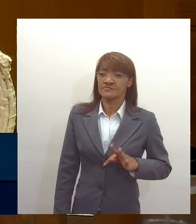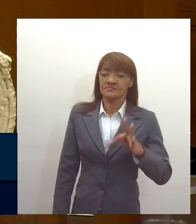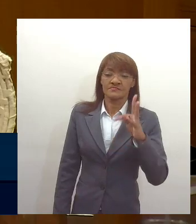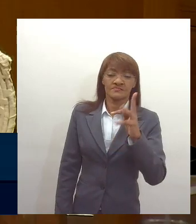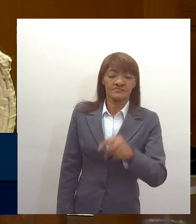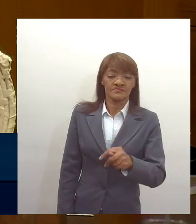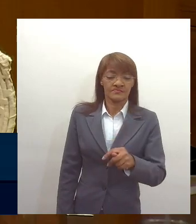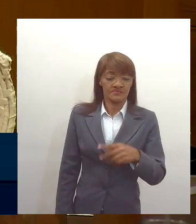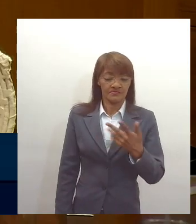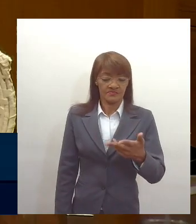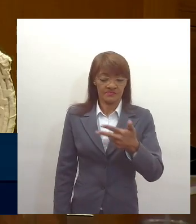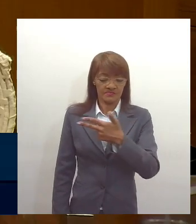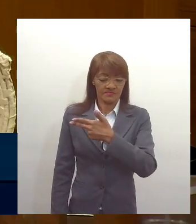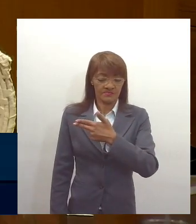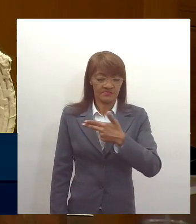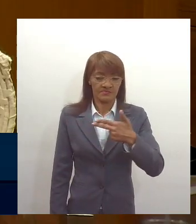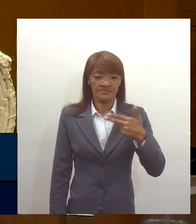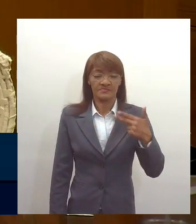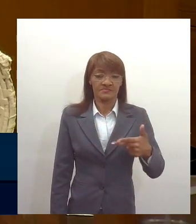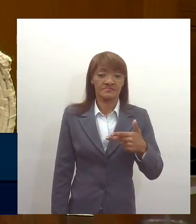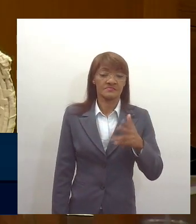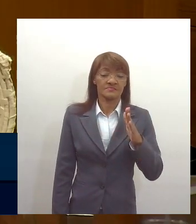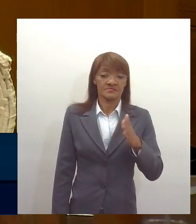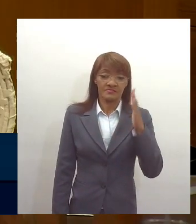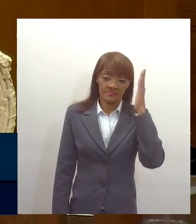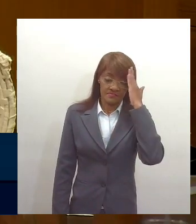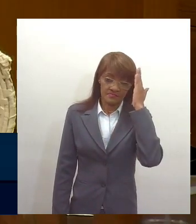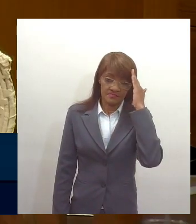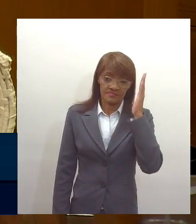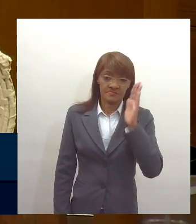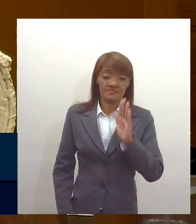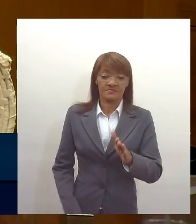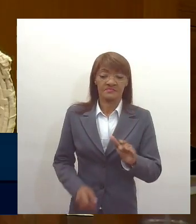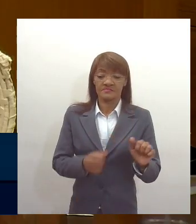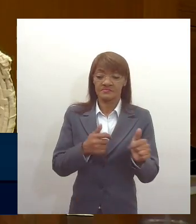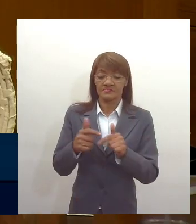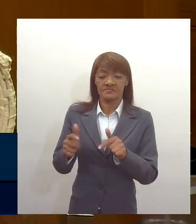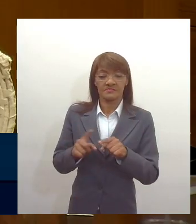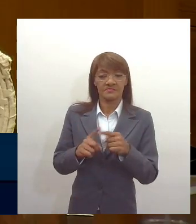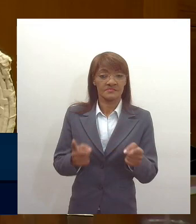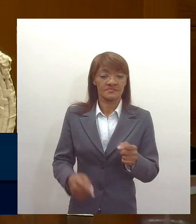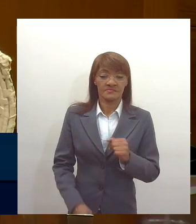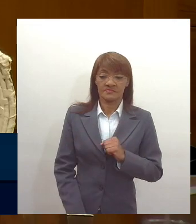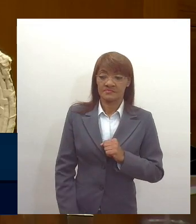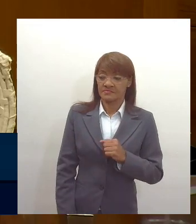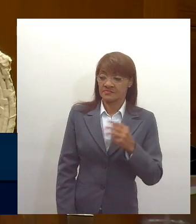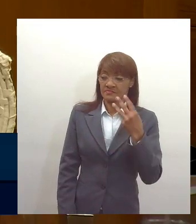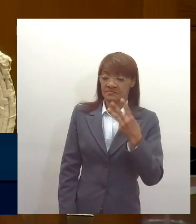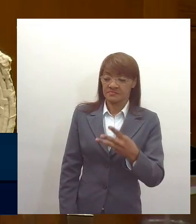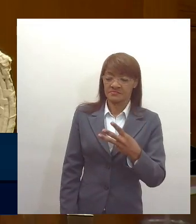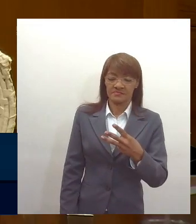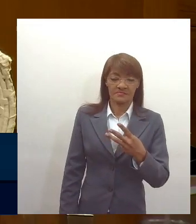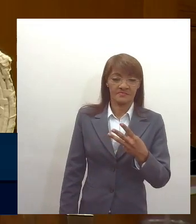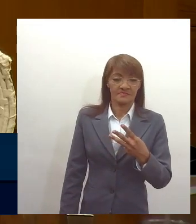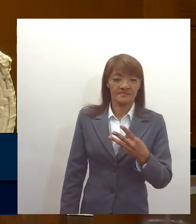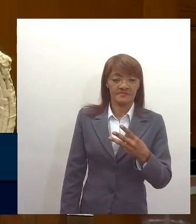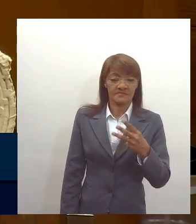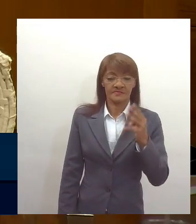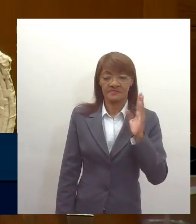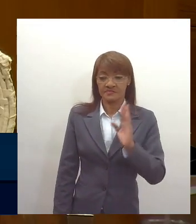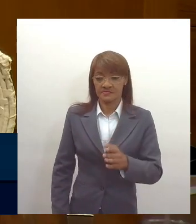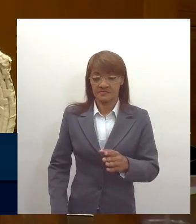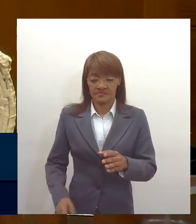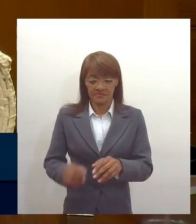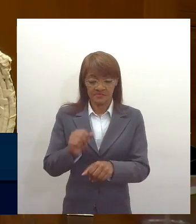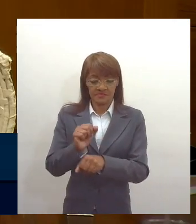atividades artísticas. E, infelizmente, tem 3 máquinas lá que estão paradas nessa sala de oficina. Primeiro, porque não